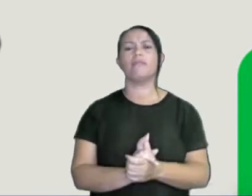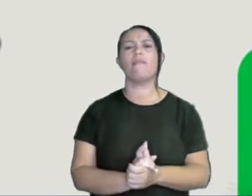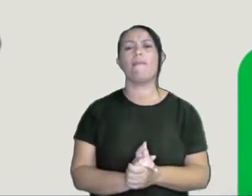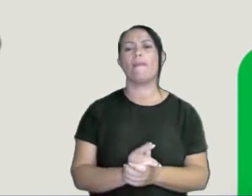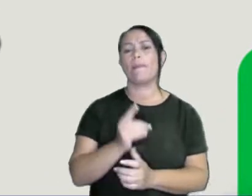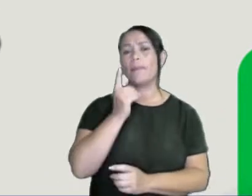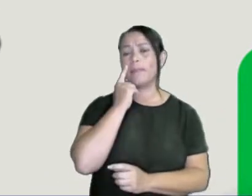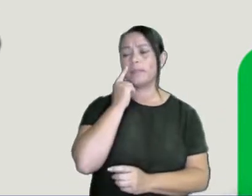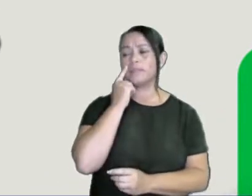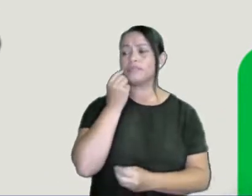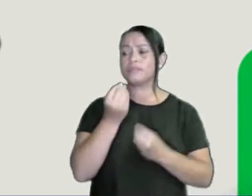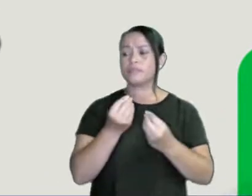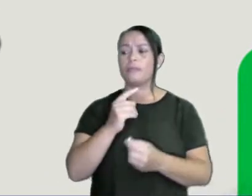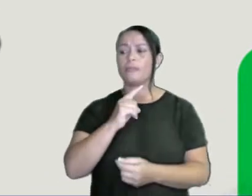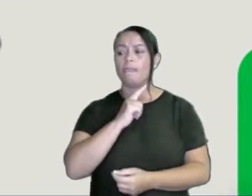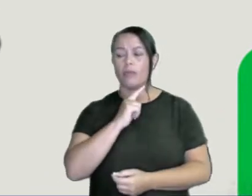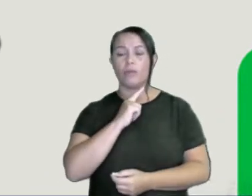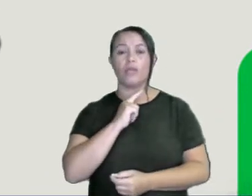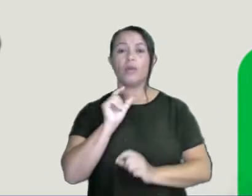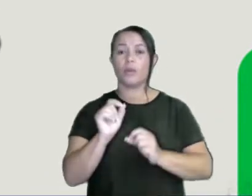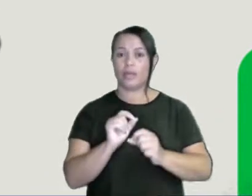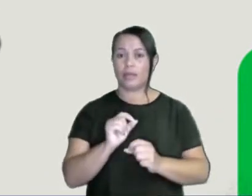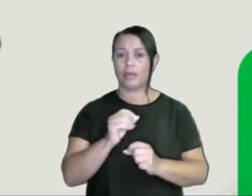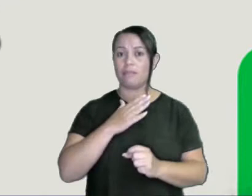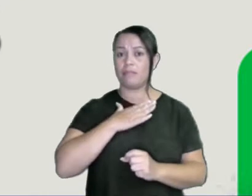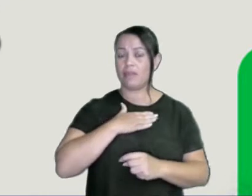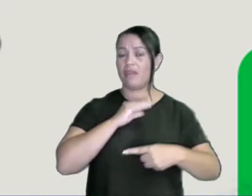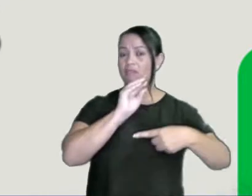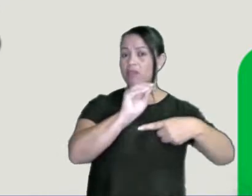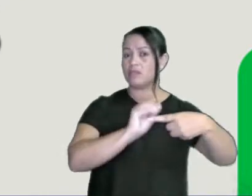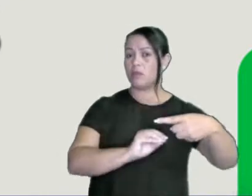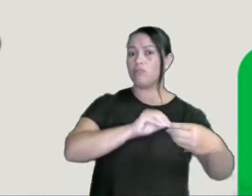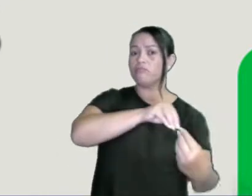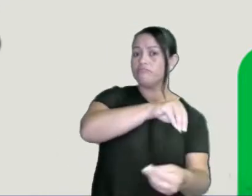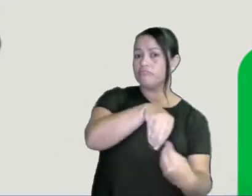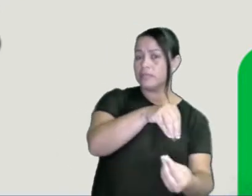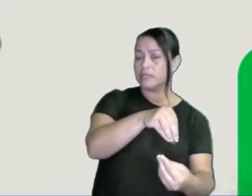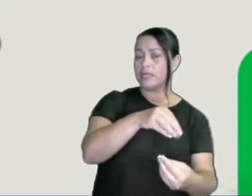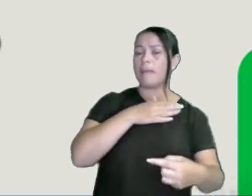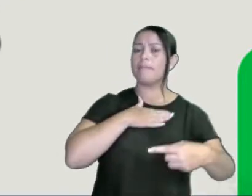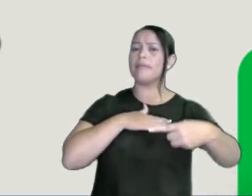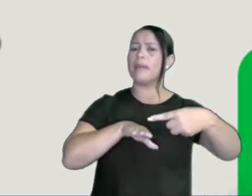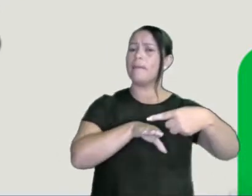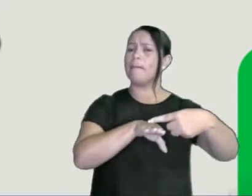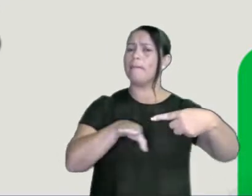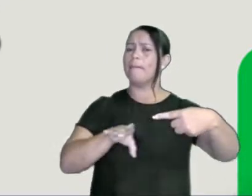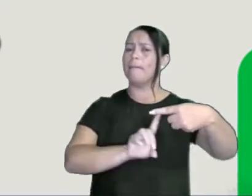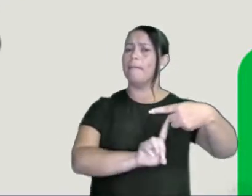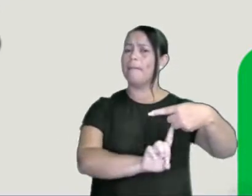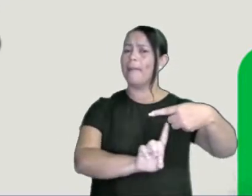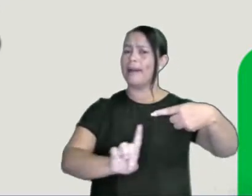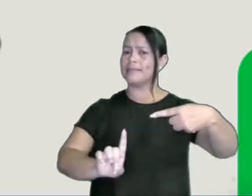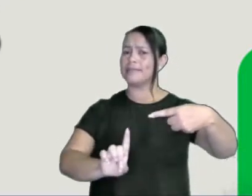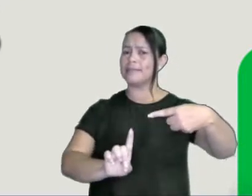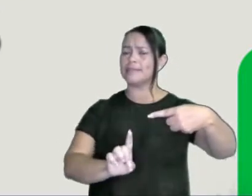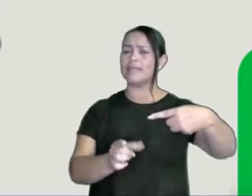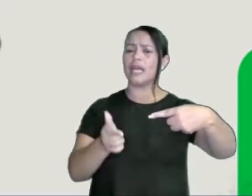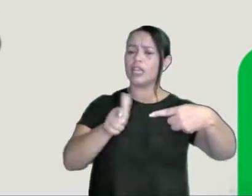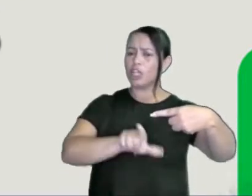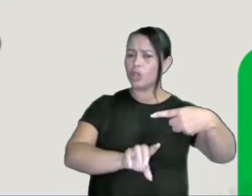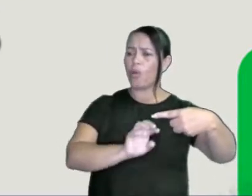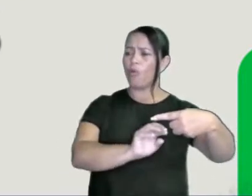Ó. Então, aqui eu tenho a minha fração mista, não é isso? Ó. A minha base, repete-se a base, ou